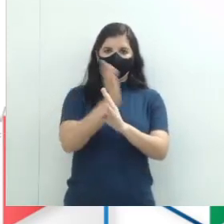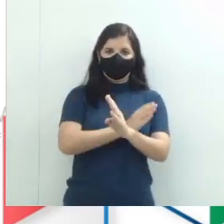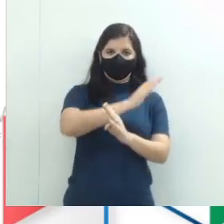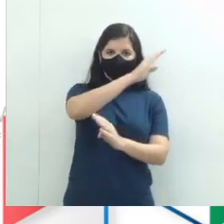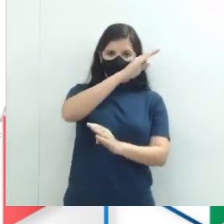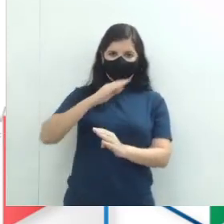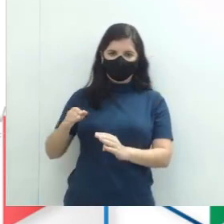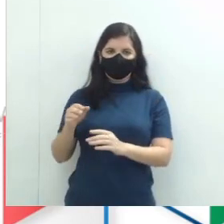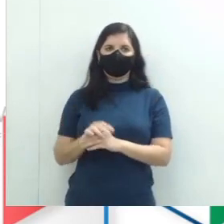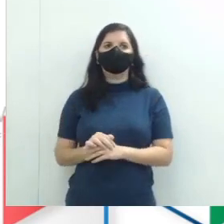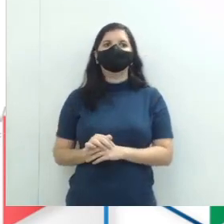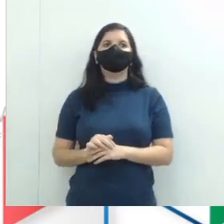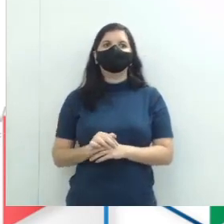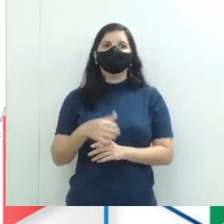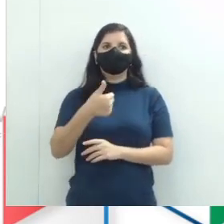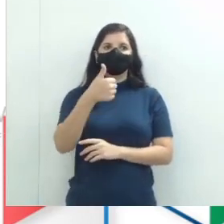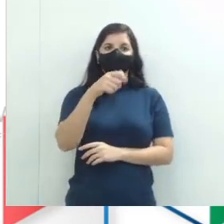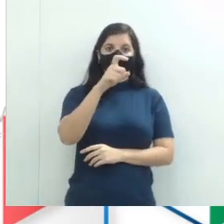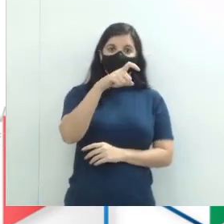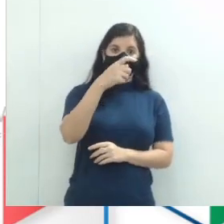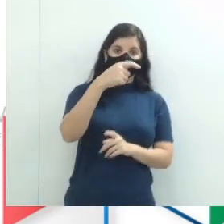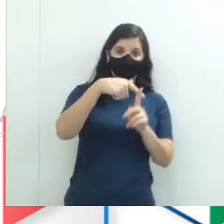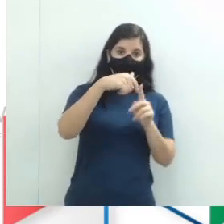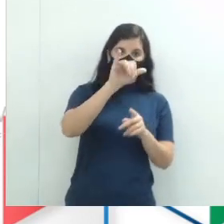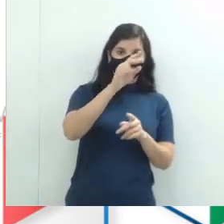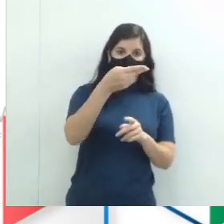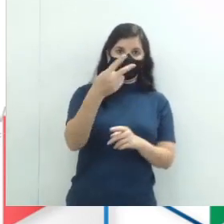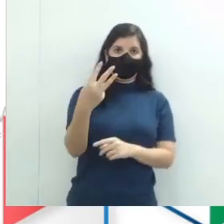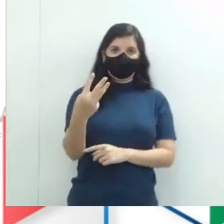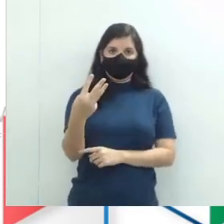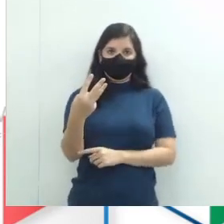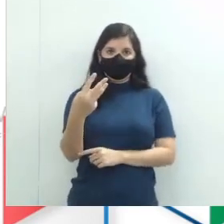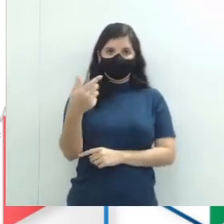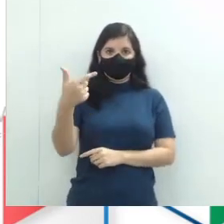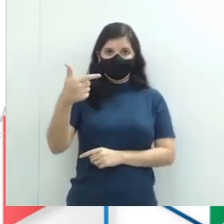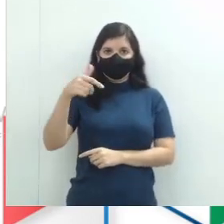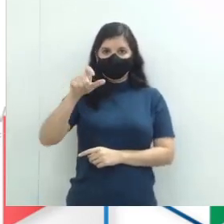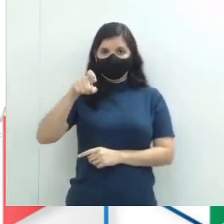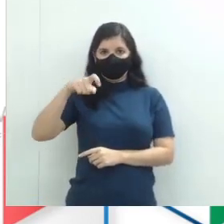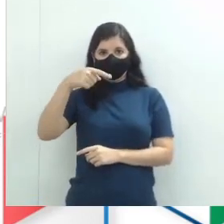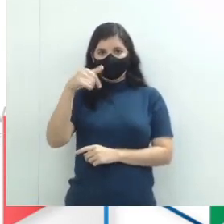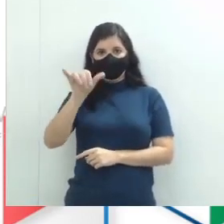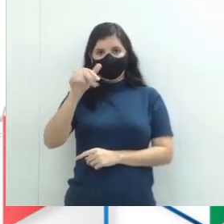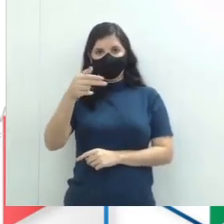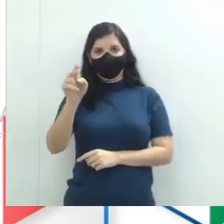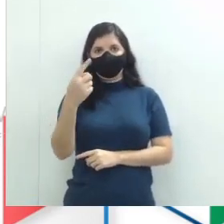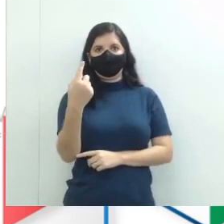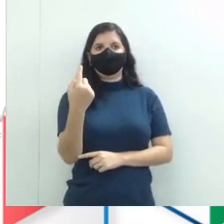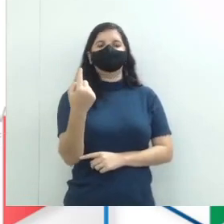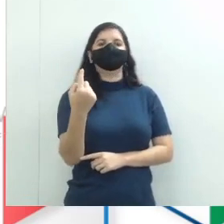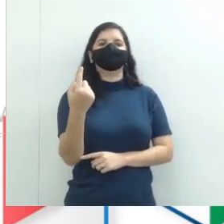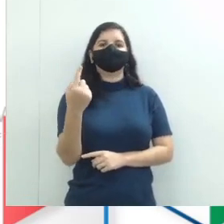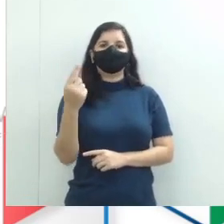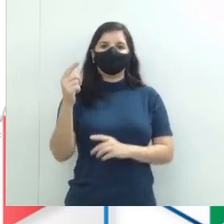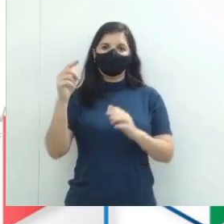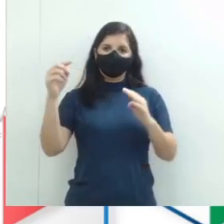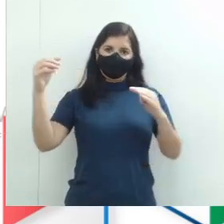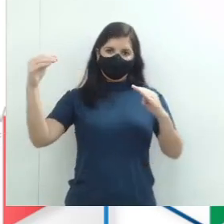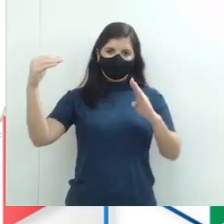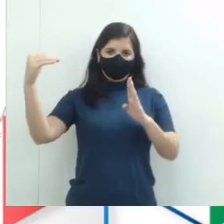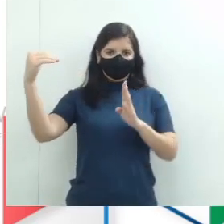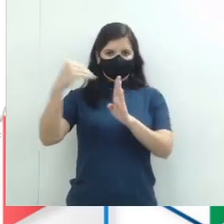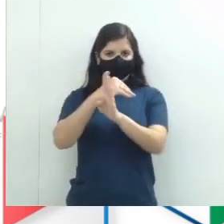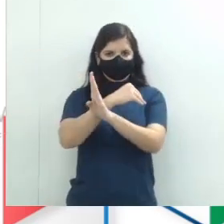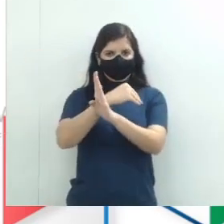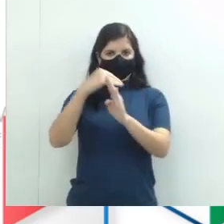ponto, tá? Primeira equação, x mais y é igual a 3. Segunda equação, x menos y é igual a 1. Eles se cruzam